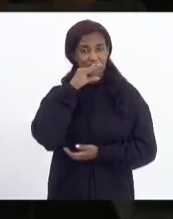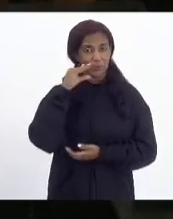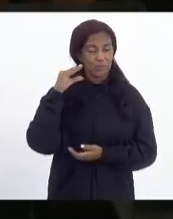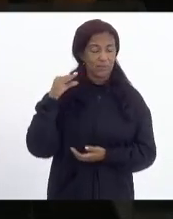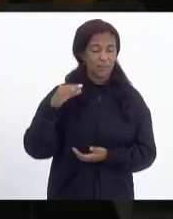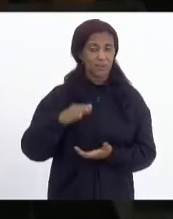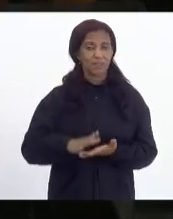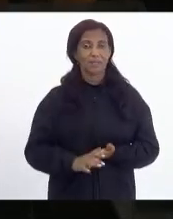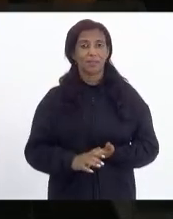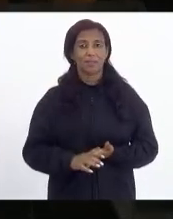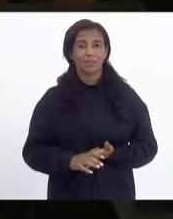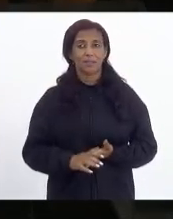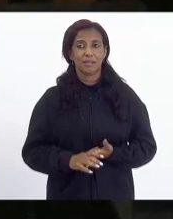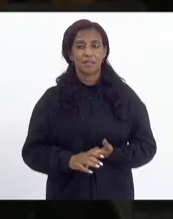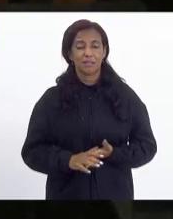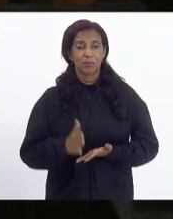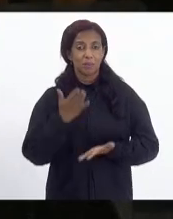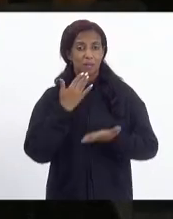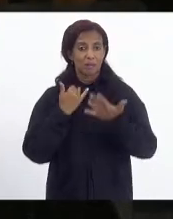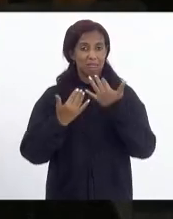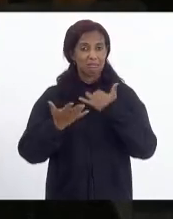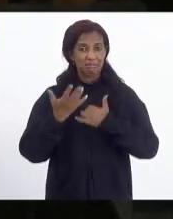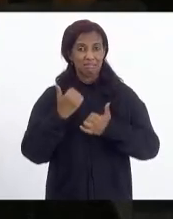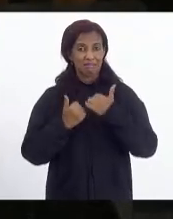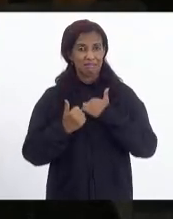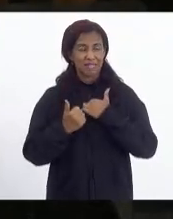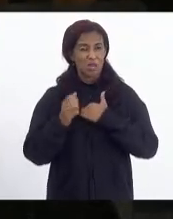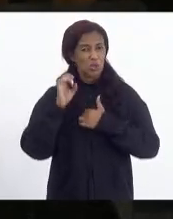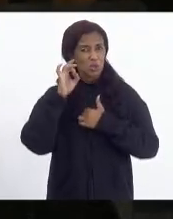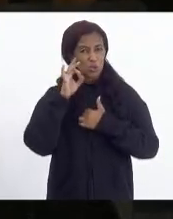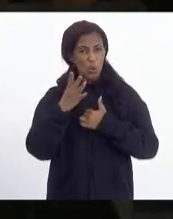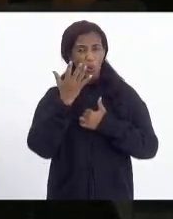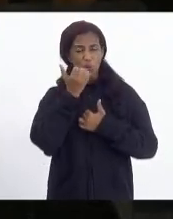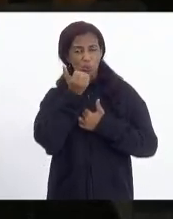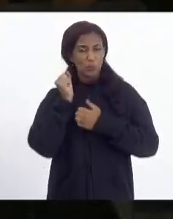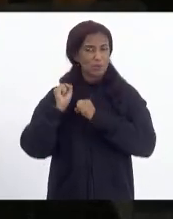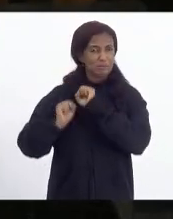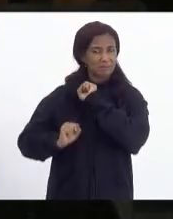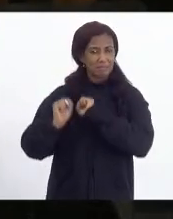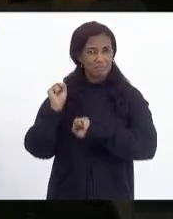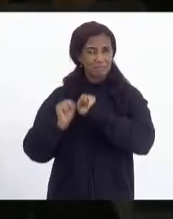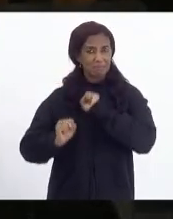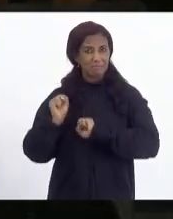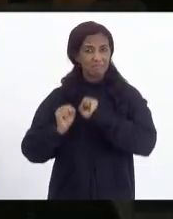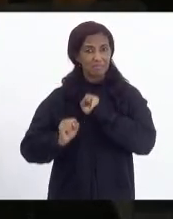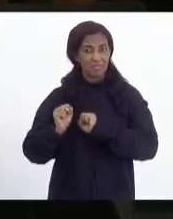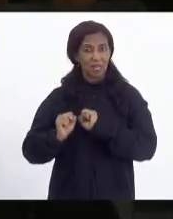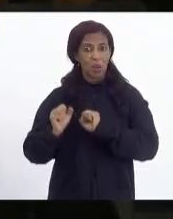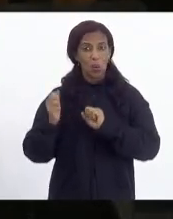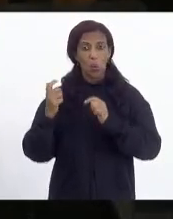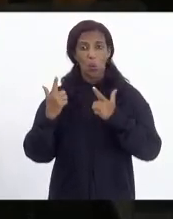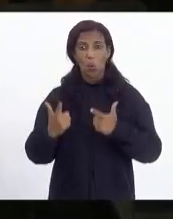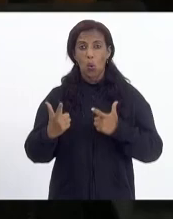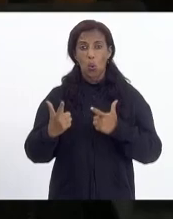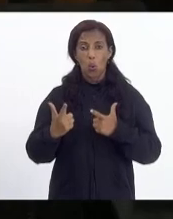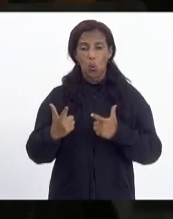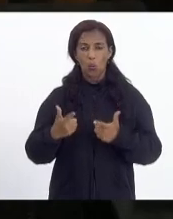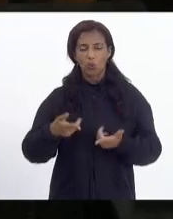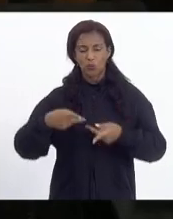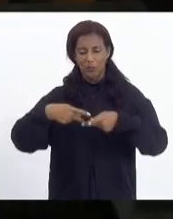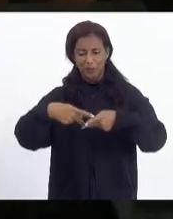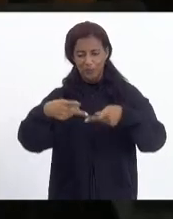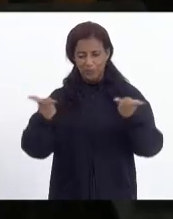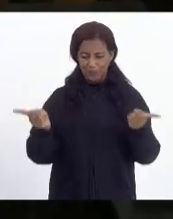adolescência numa alimentação só de multiprocessado onde vai despontar pizza